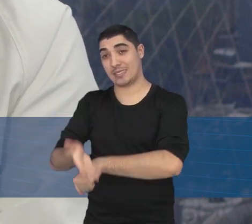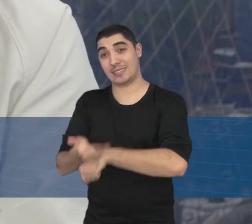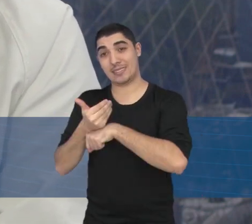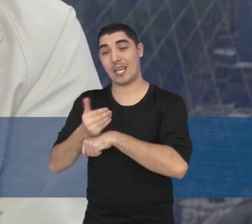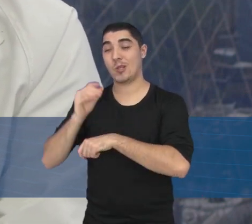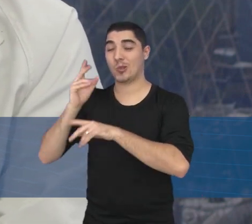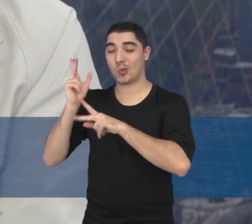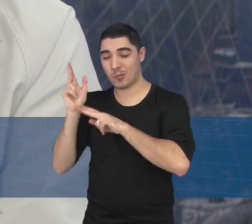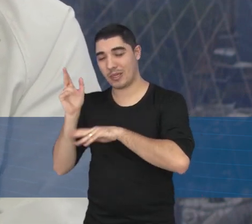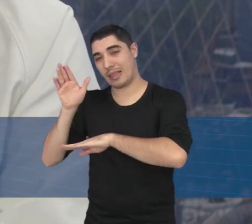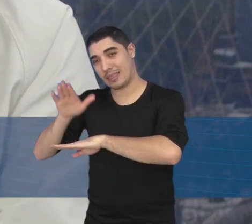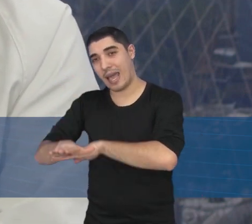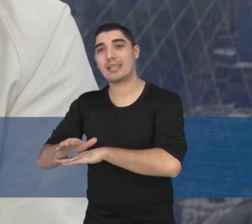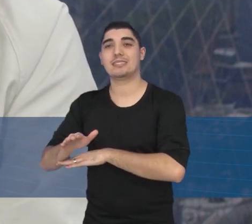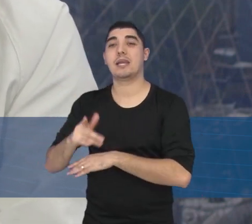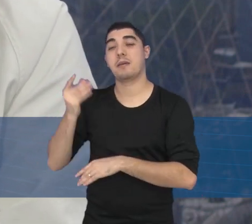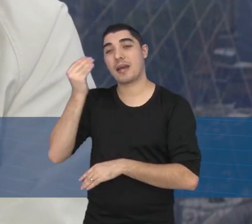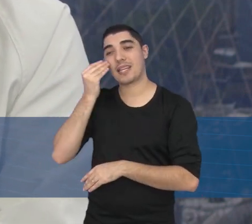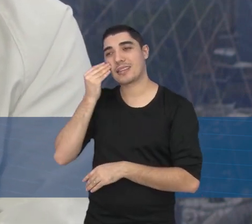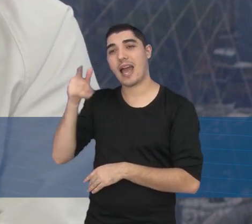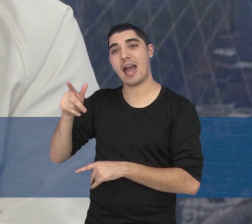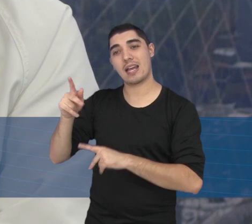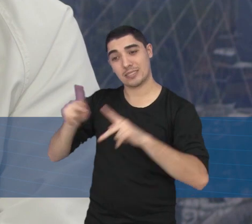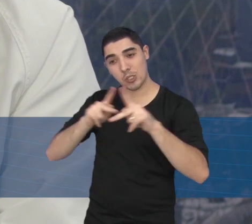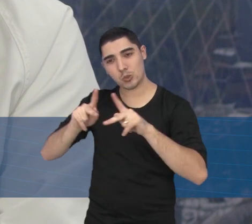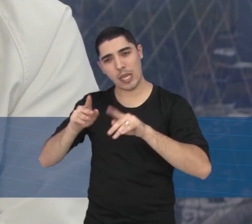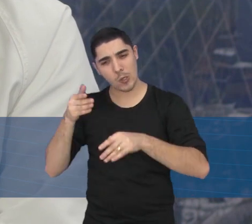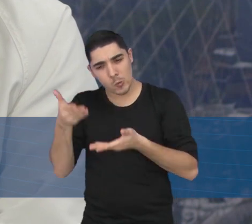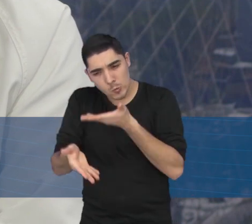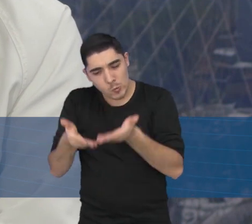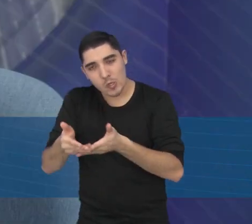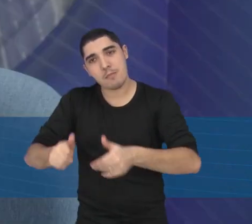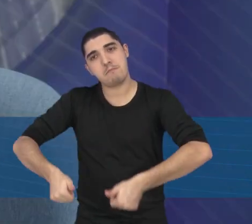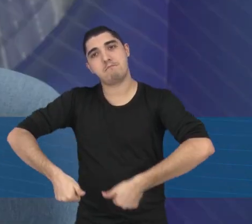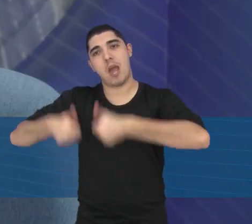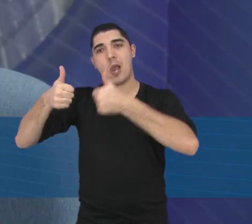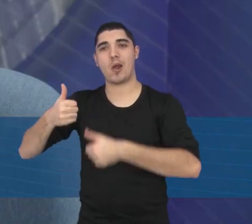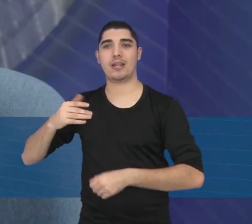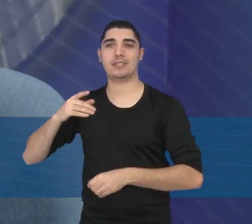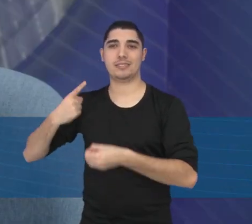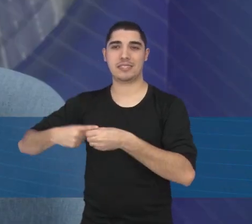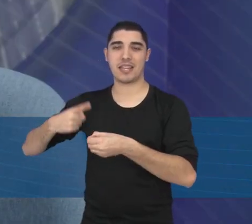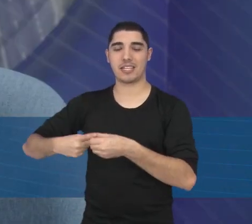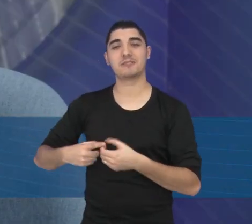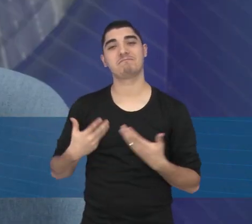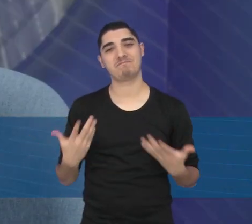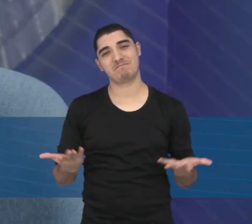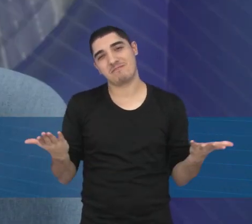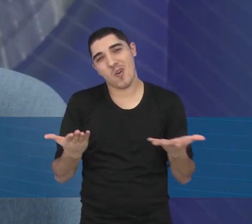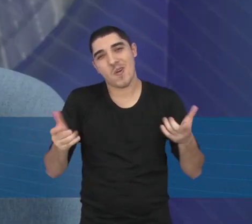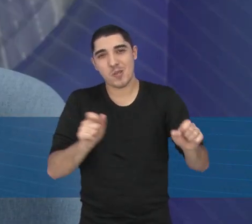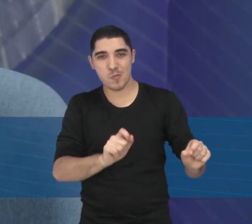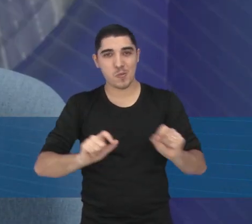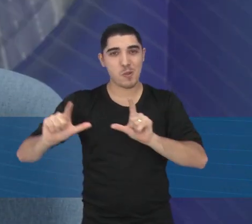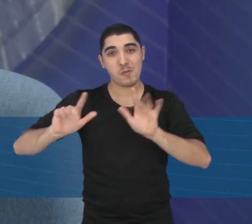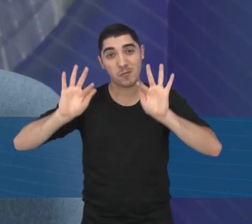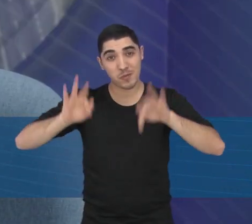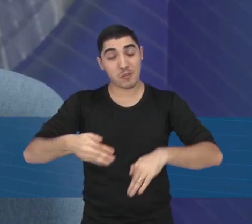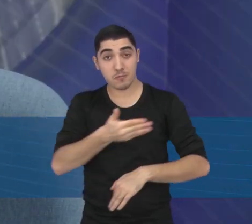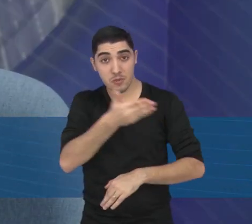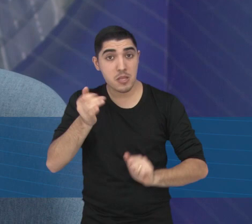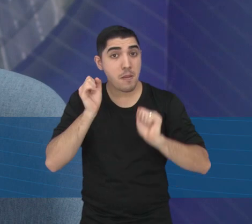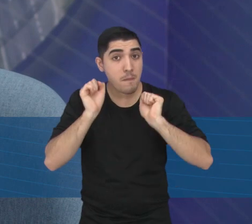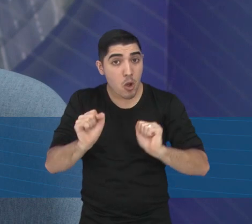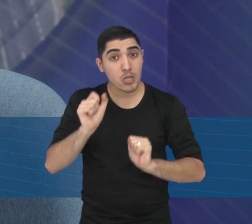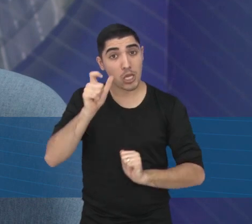tarde e trabalhando para transformar São José dos Campos na cidade dos nossos sonhos. É isso, então o Diálogos da Cidade fica por aqui.